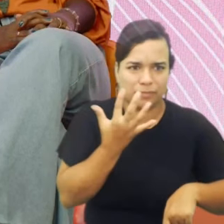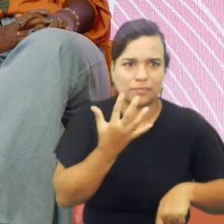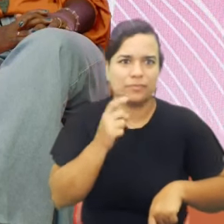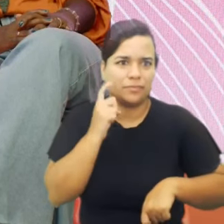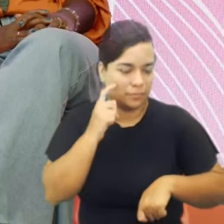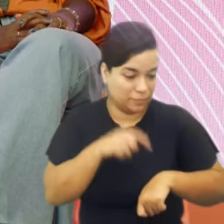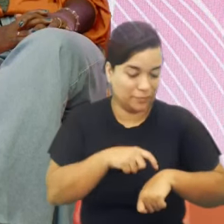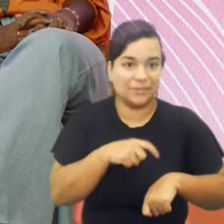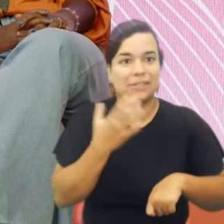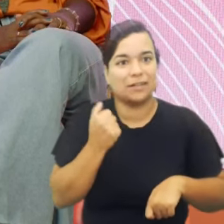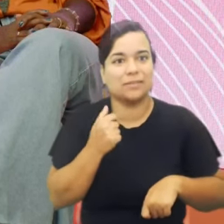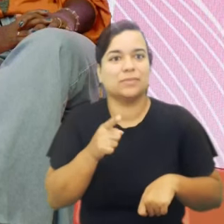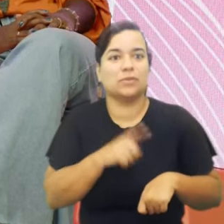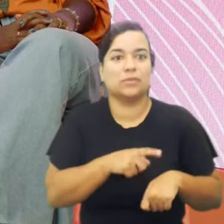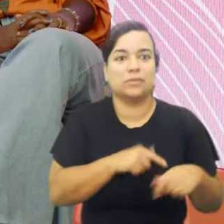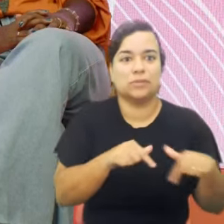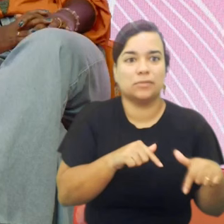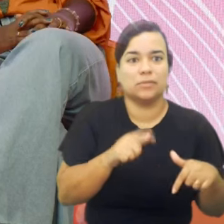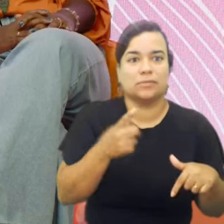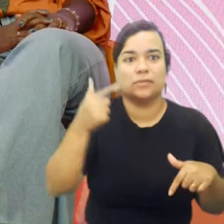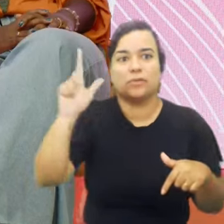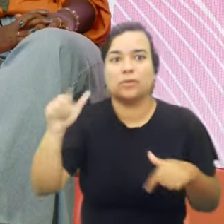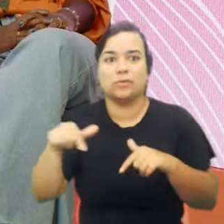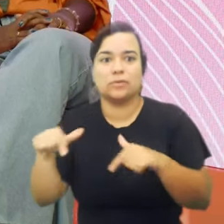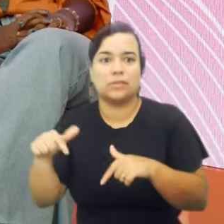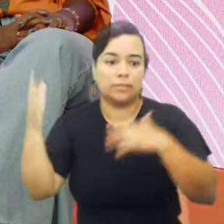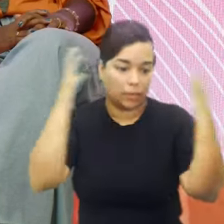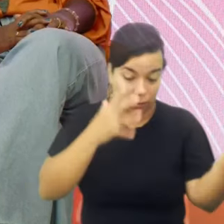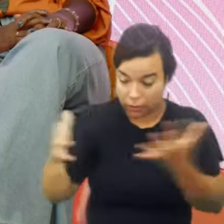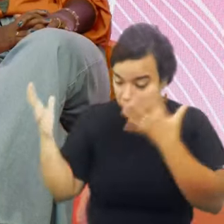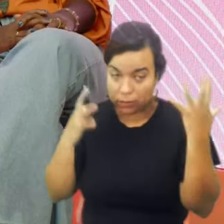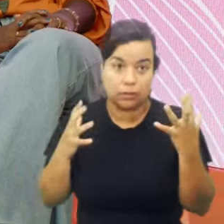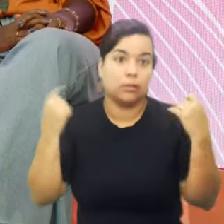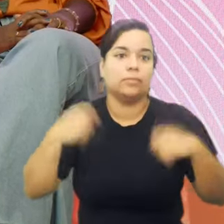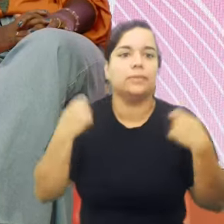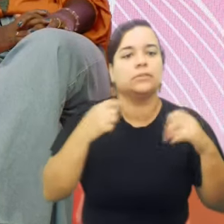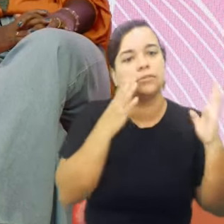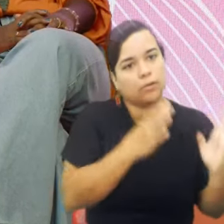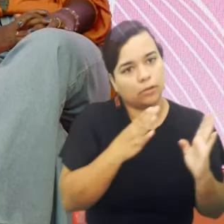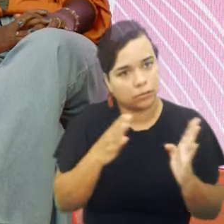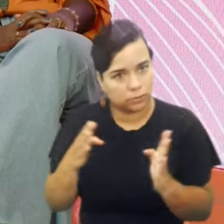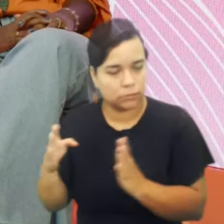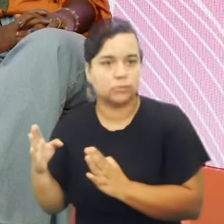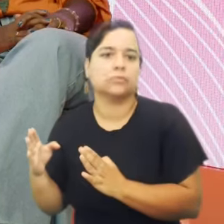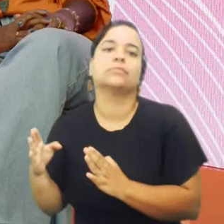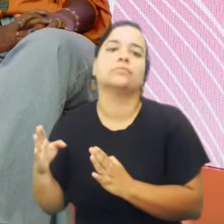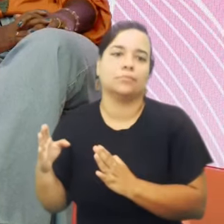que vai vir outro negócio que está trabalhando 8 horas para te engolir, assim. Não adianta falar, vai demorar mais para crescer. Não vai demorar